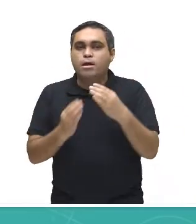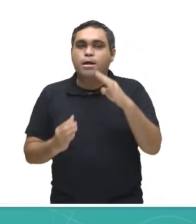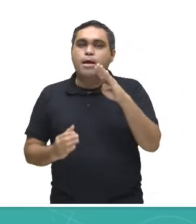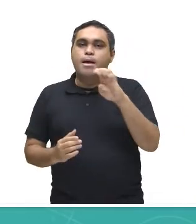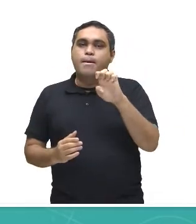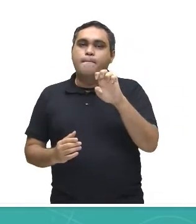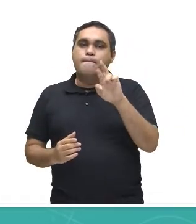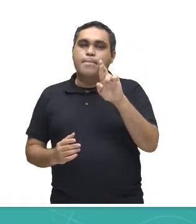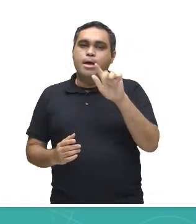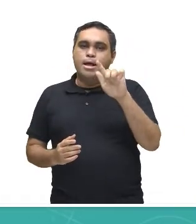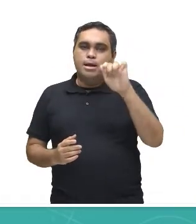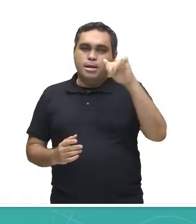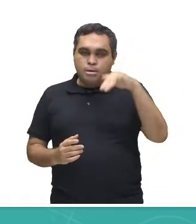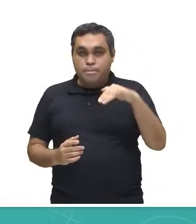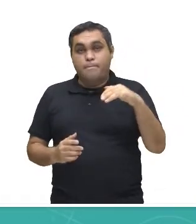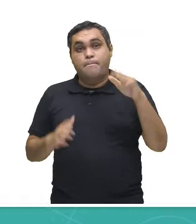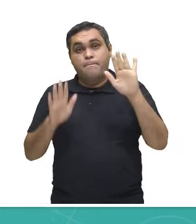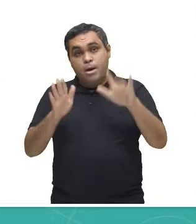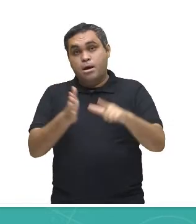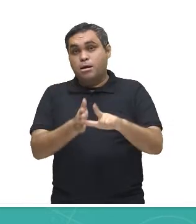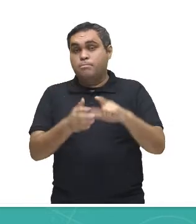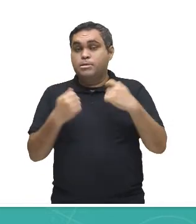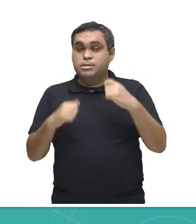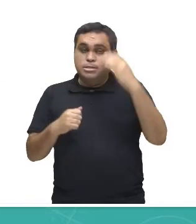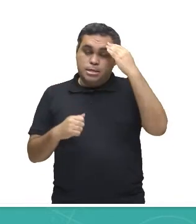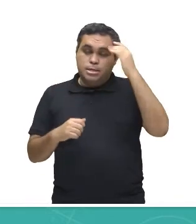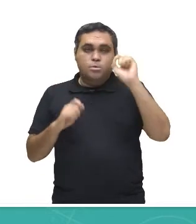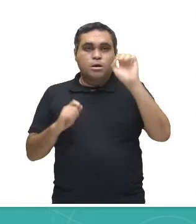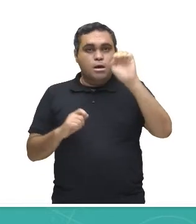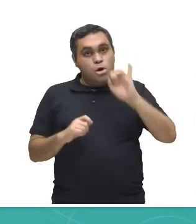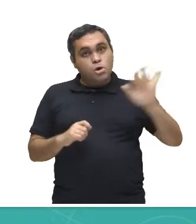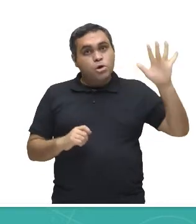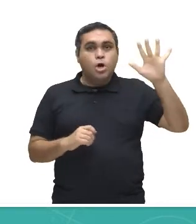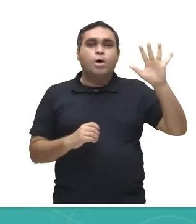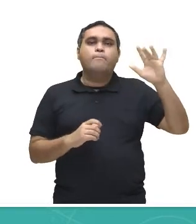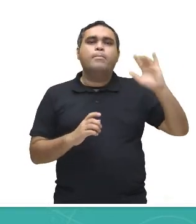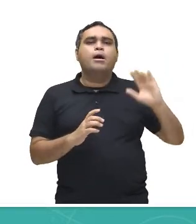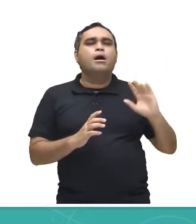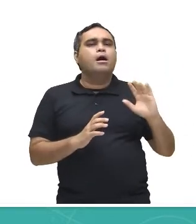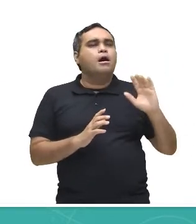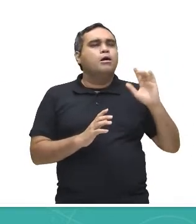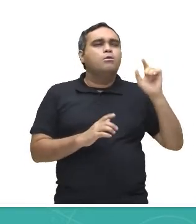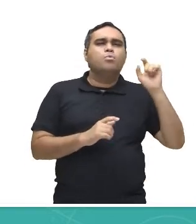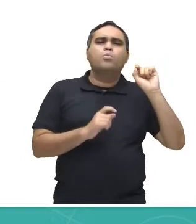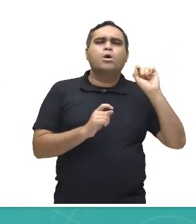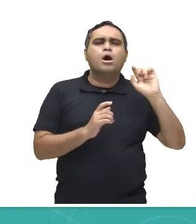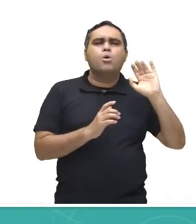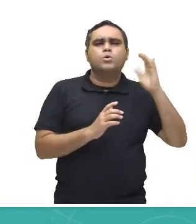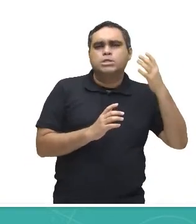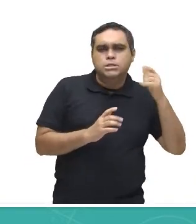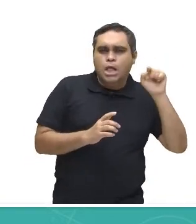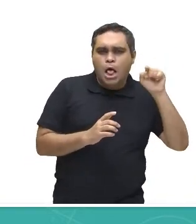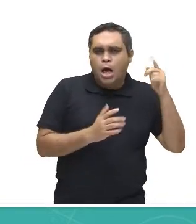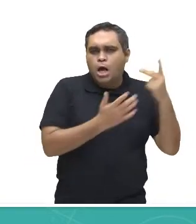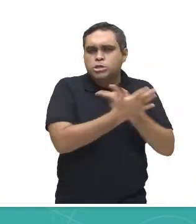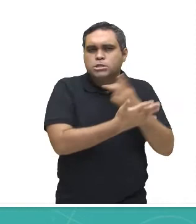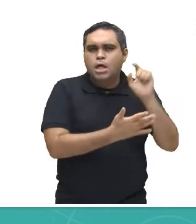estava acontecendo na Europa naquele momento. Olhem para mim. Você tem ali países como